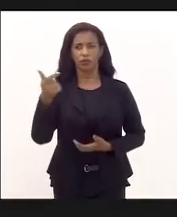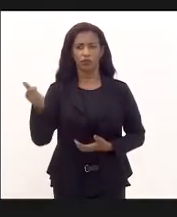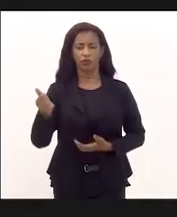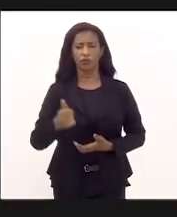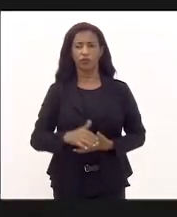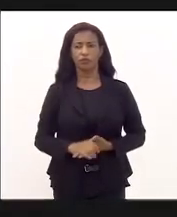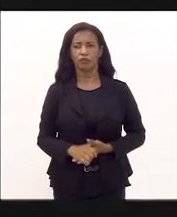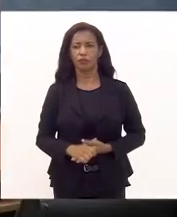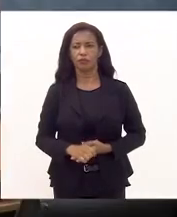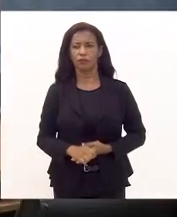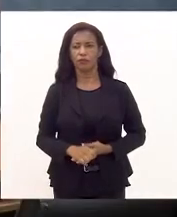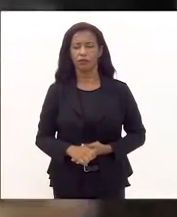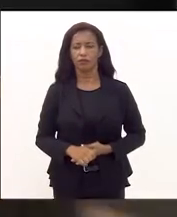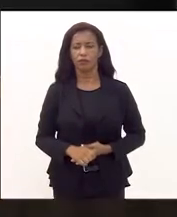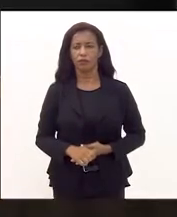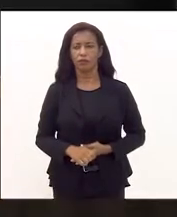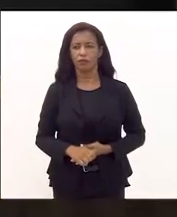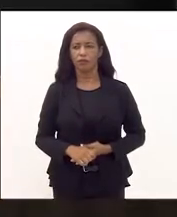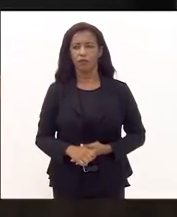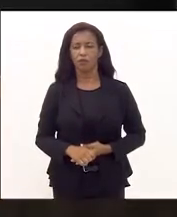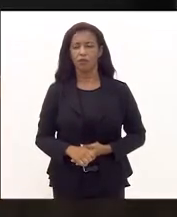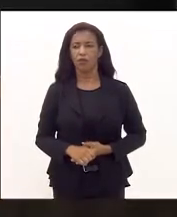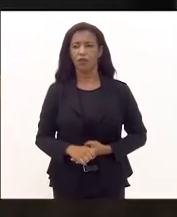Tá. Tá anotado, deputada.